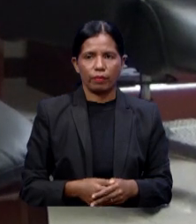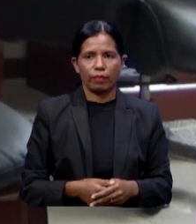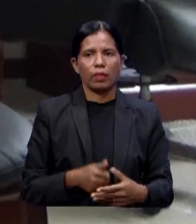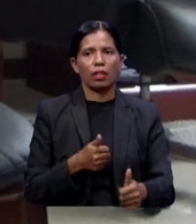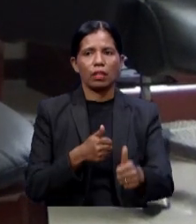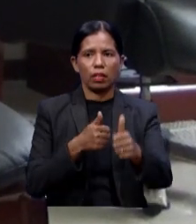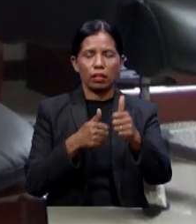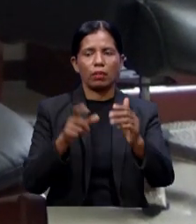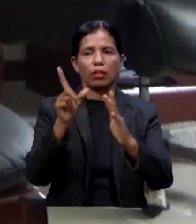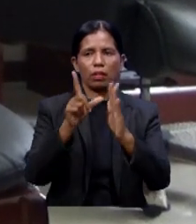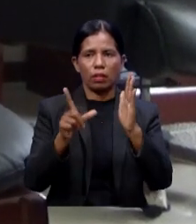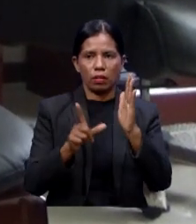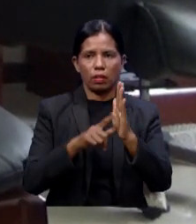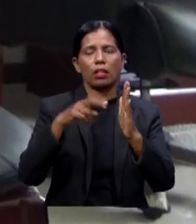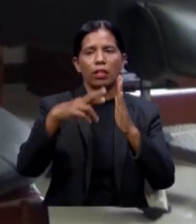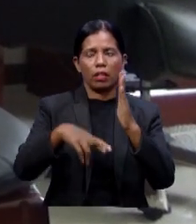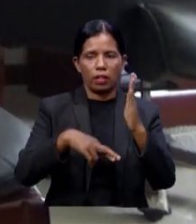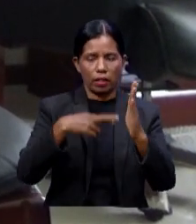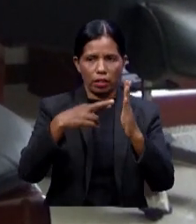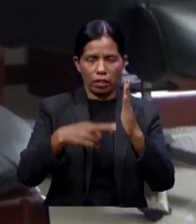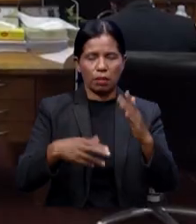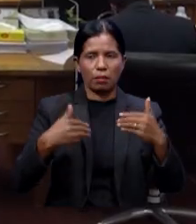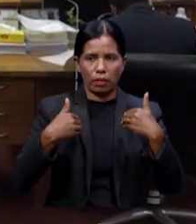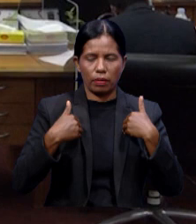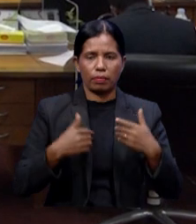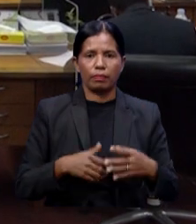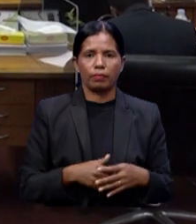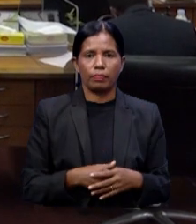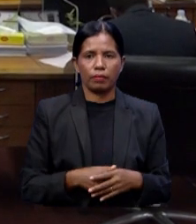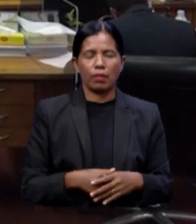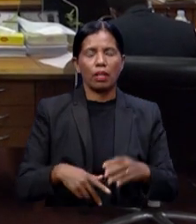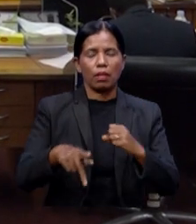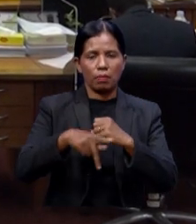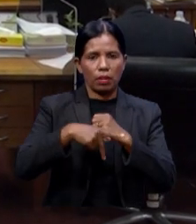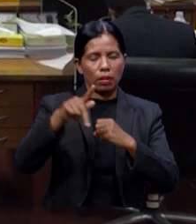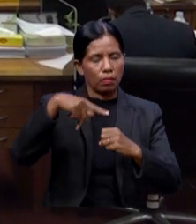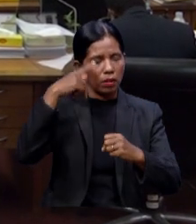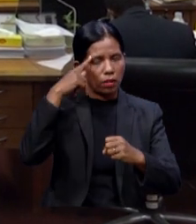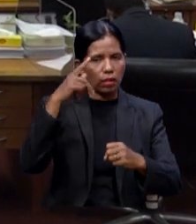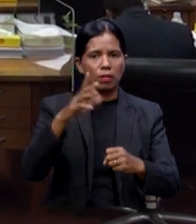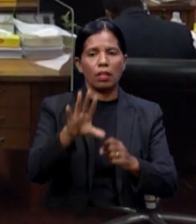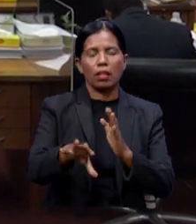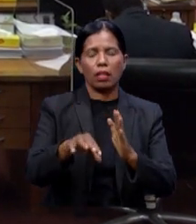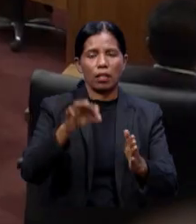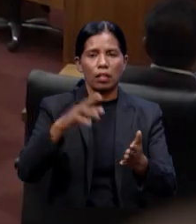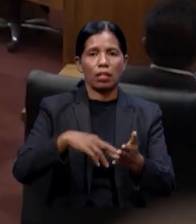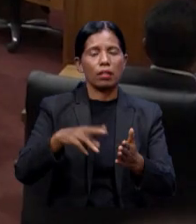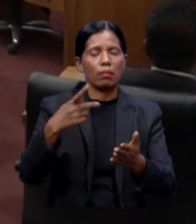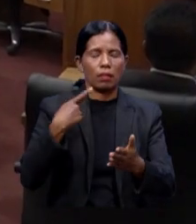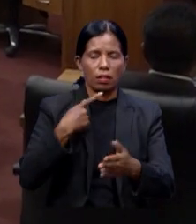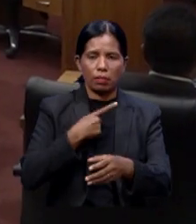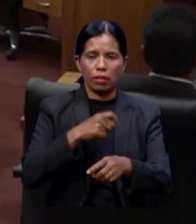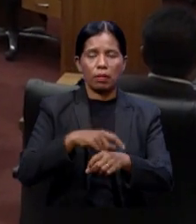tuir lei no regulamentos nebe makaiya. Partido político Sirenebe retang assento e a Parlamento Nacional,